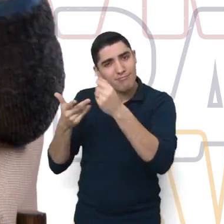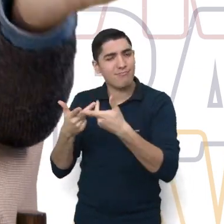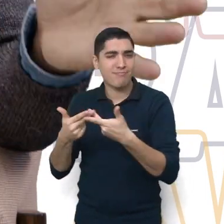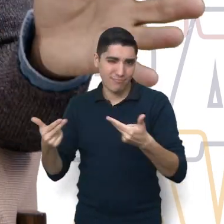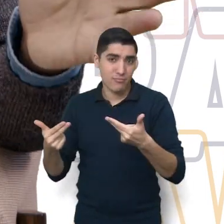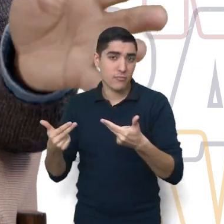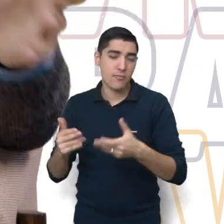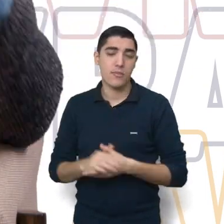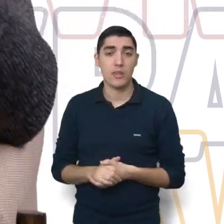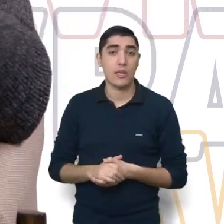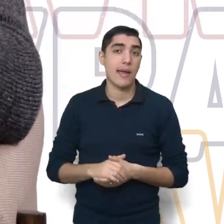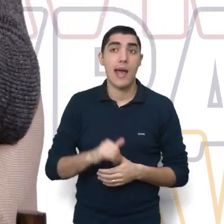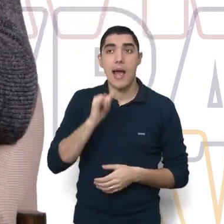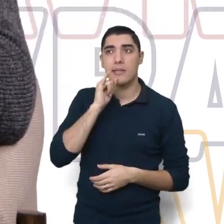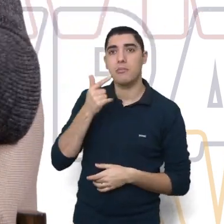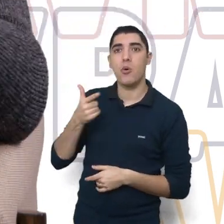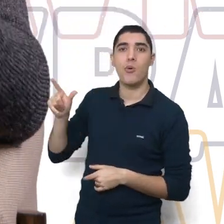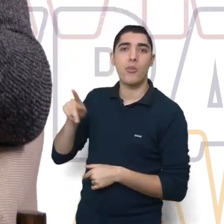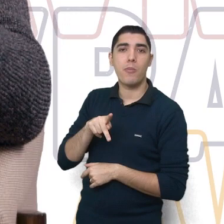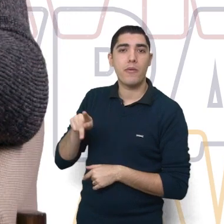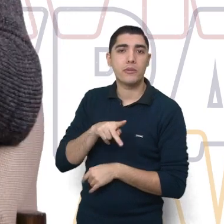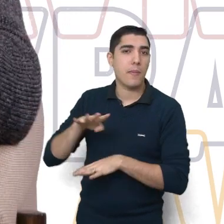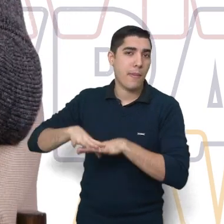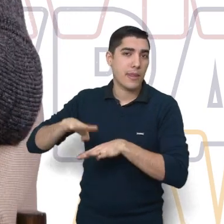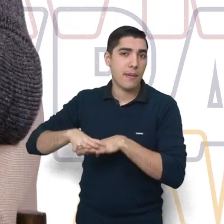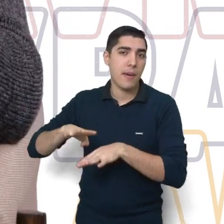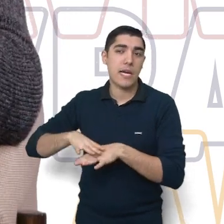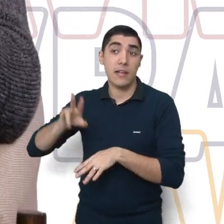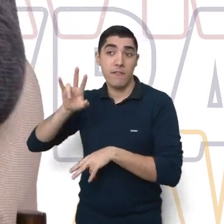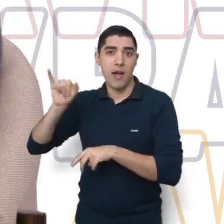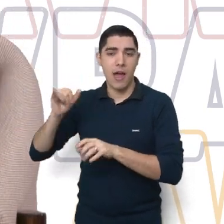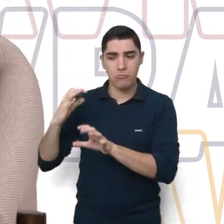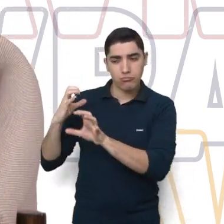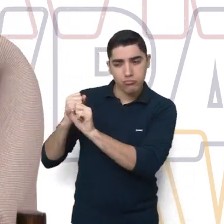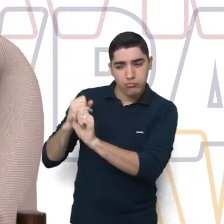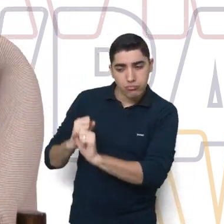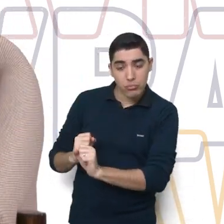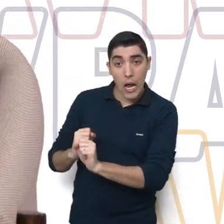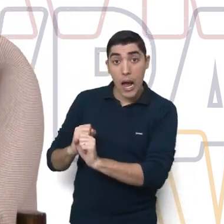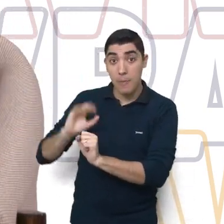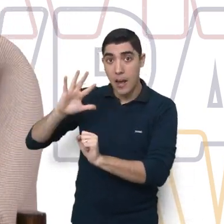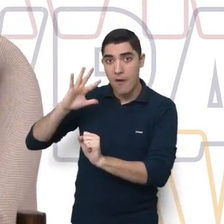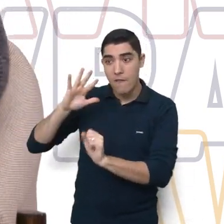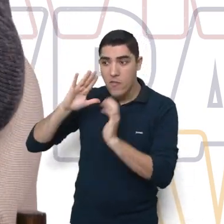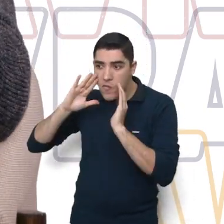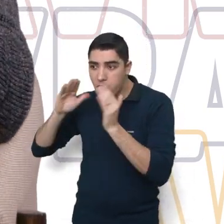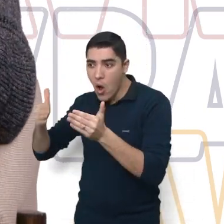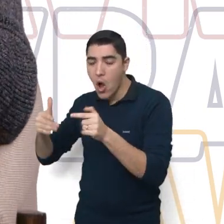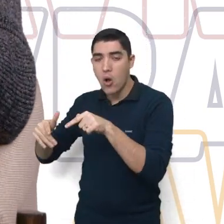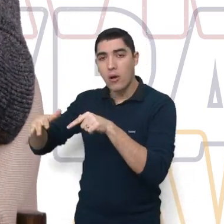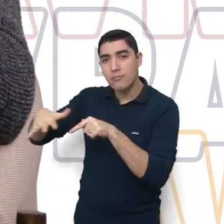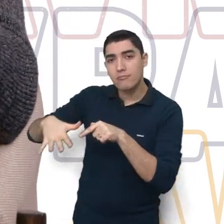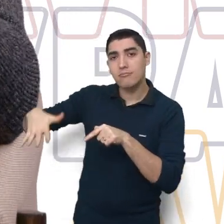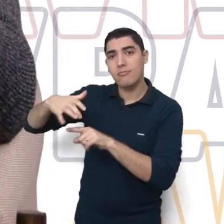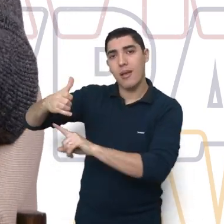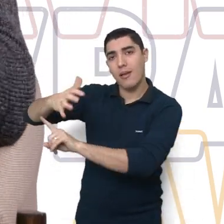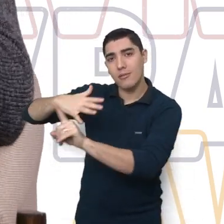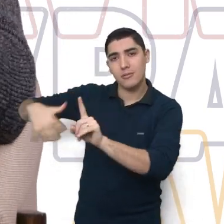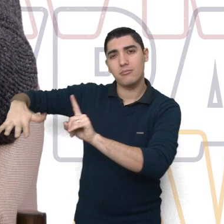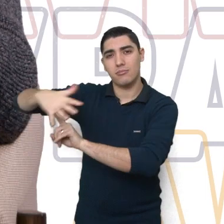o professor de matemática vai trazer questões né que vão chamar atenção sobre